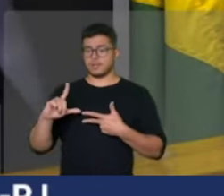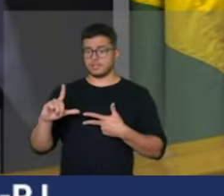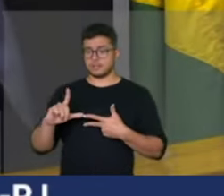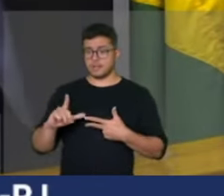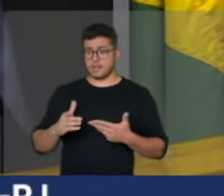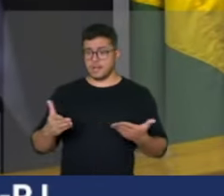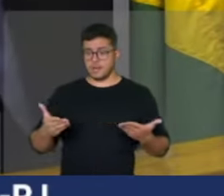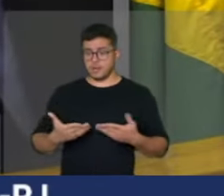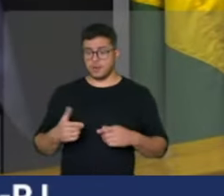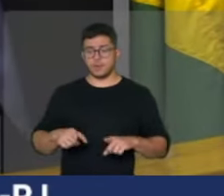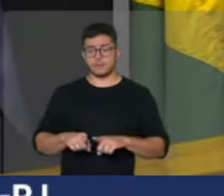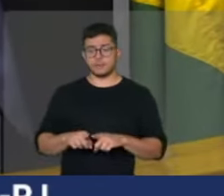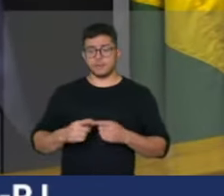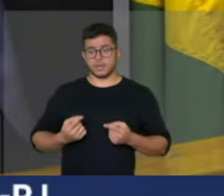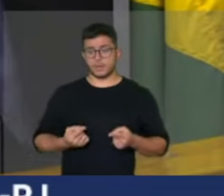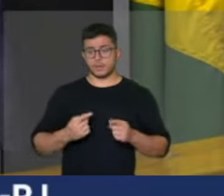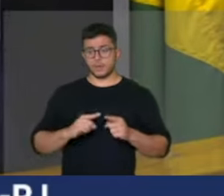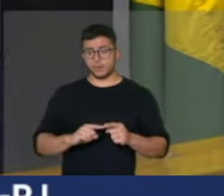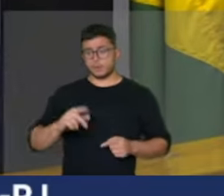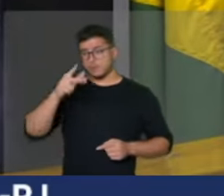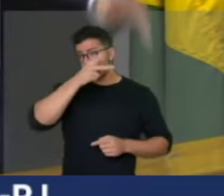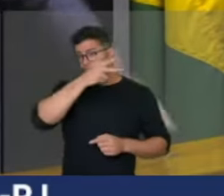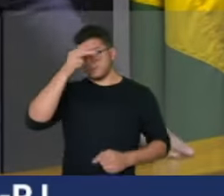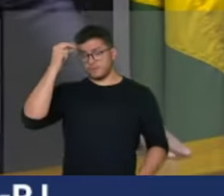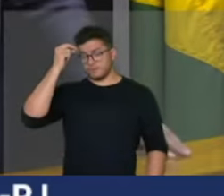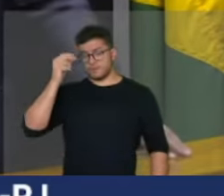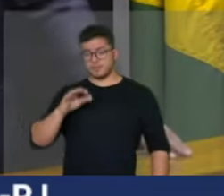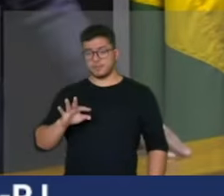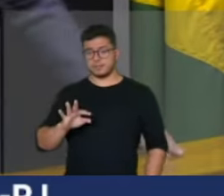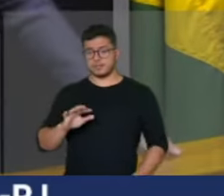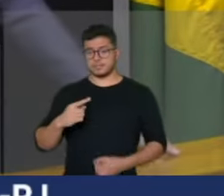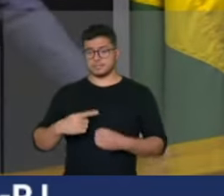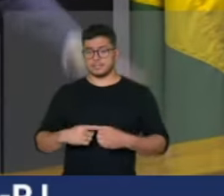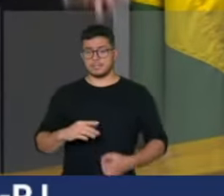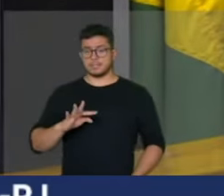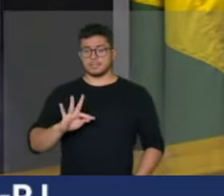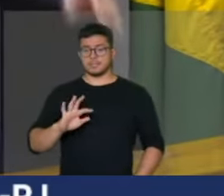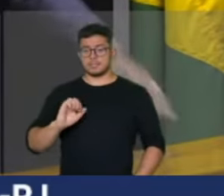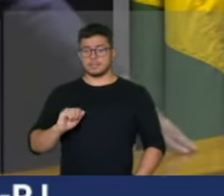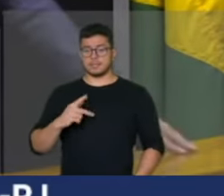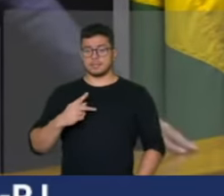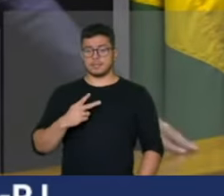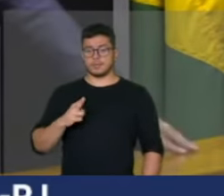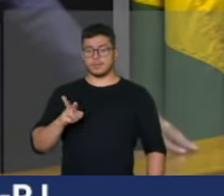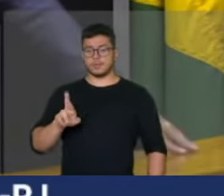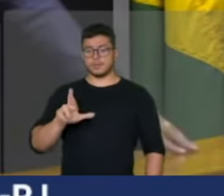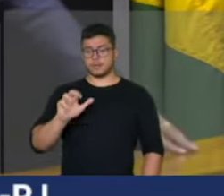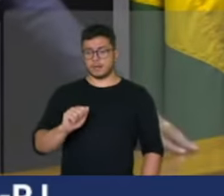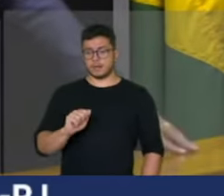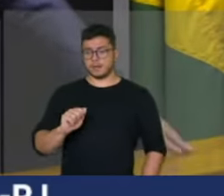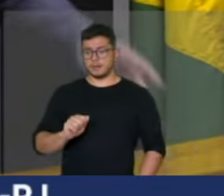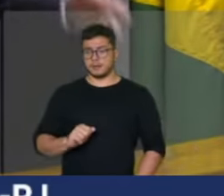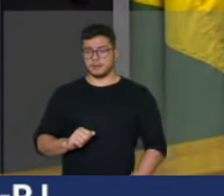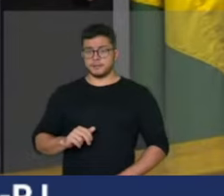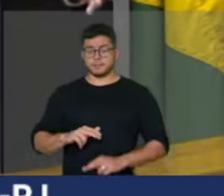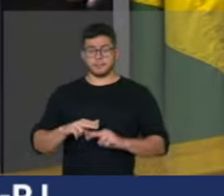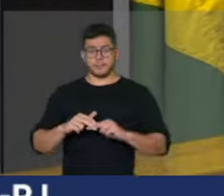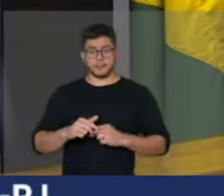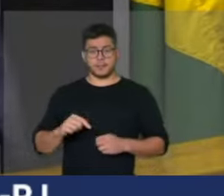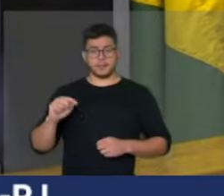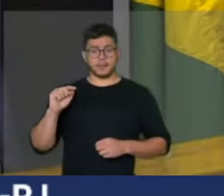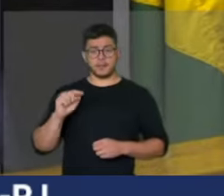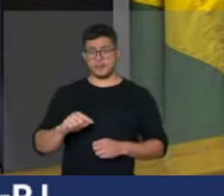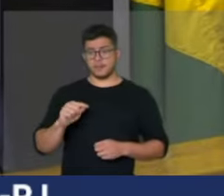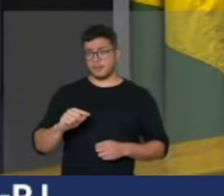Agora ele também afasta um prefeito, o prefeito de Itapurá, no estado do Mato Grosso, Carlos Alberto Capelletti, porque